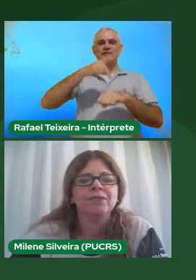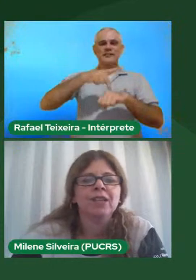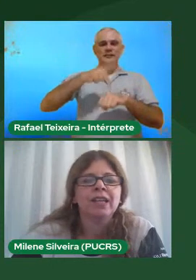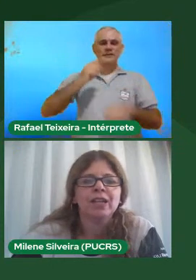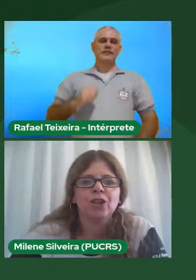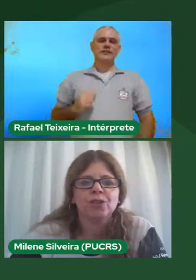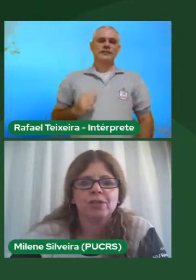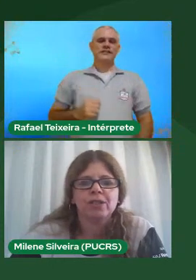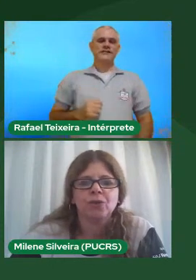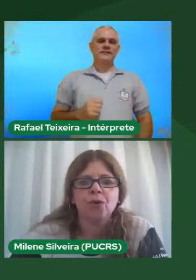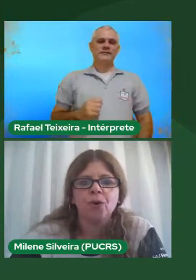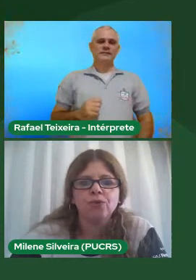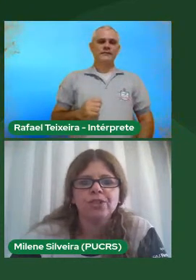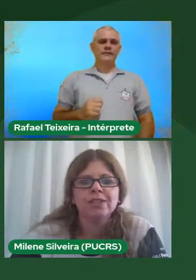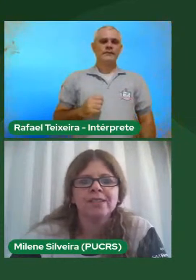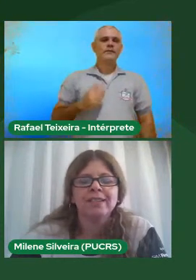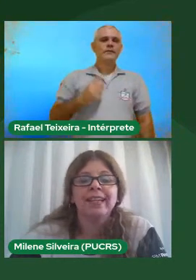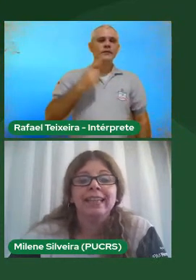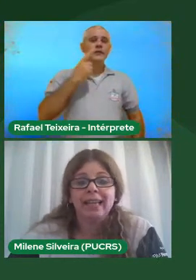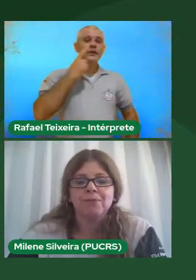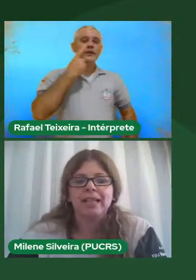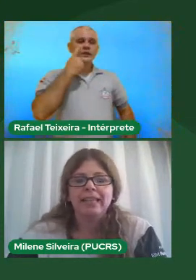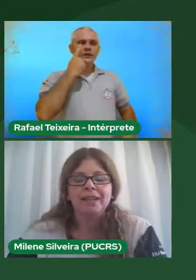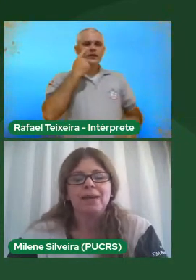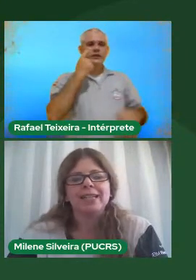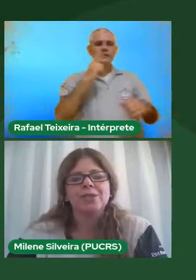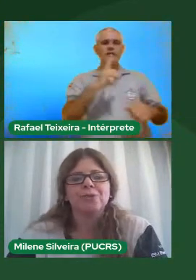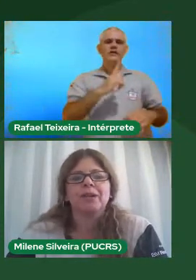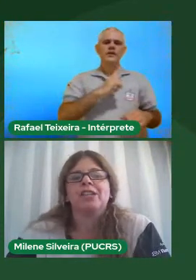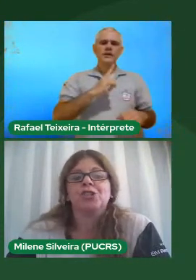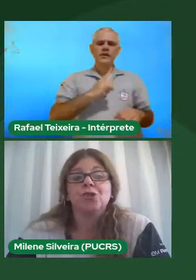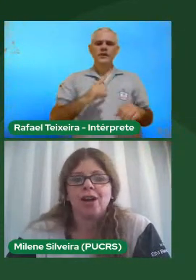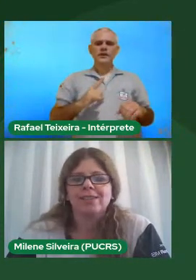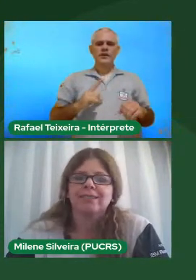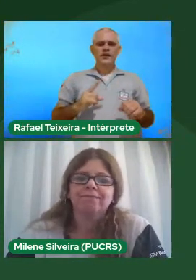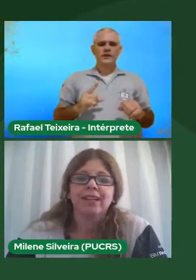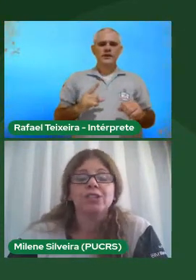aqui nossos keynotes, temos aqui também, assim,